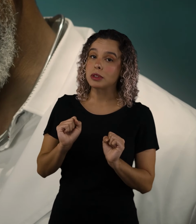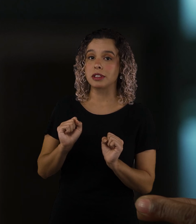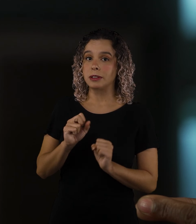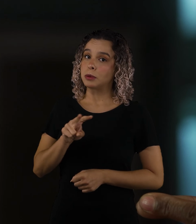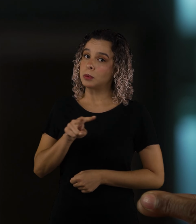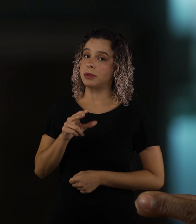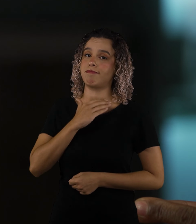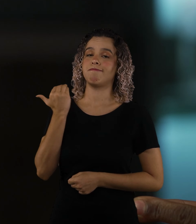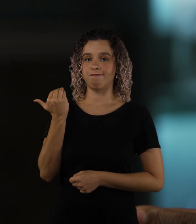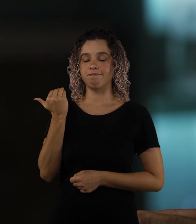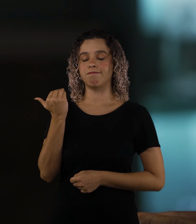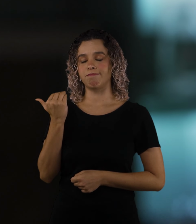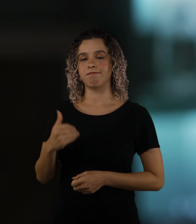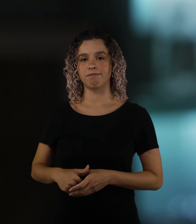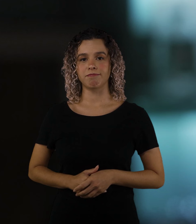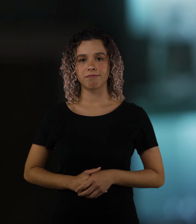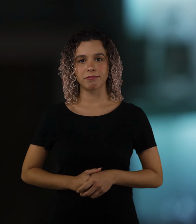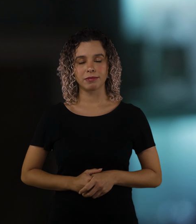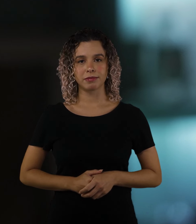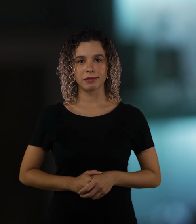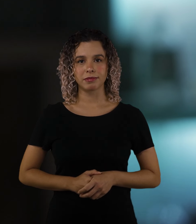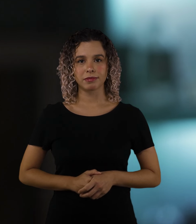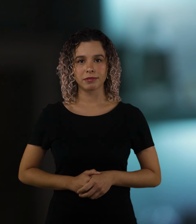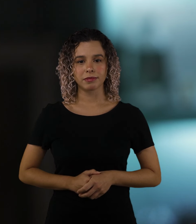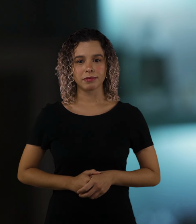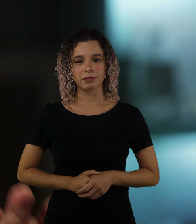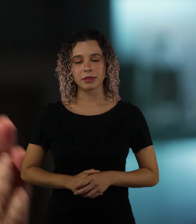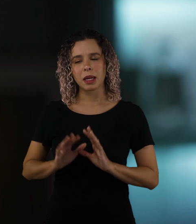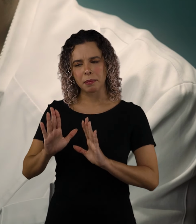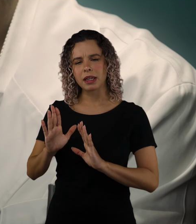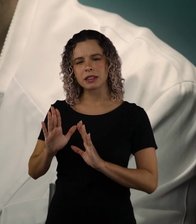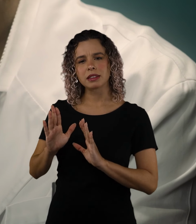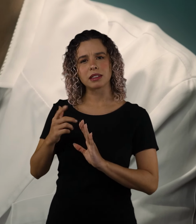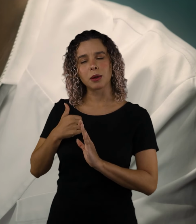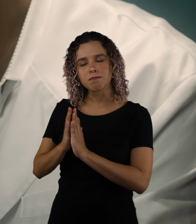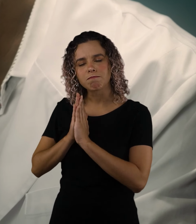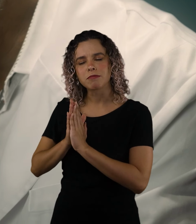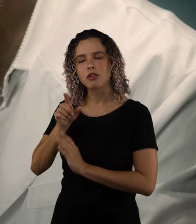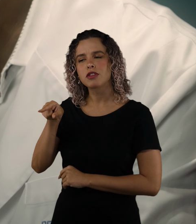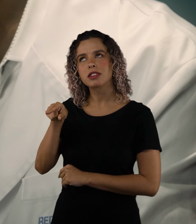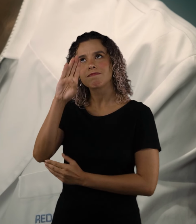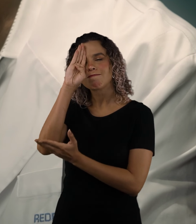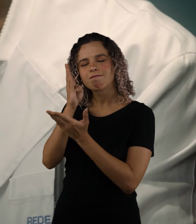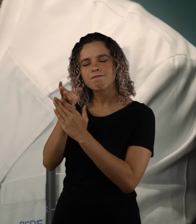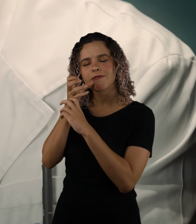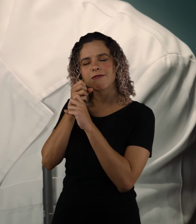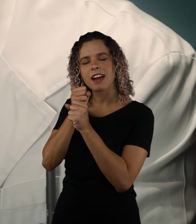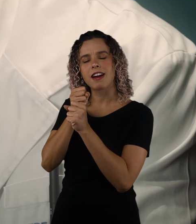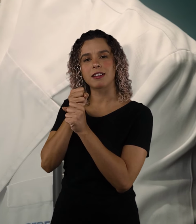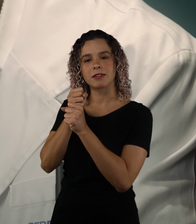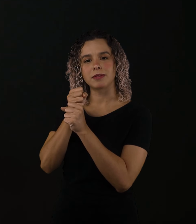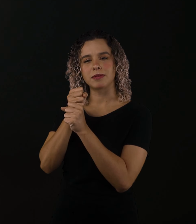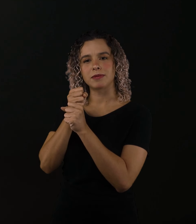as boas. Voinha está abatida. Respira fundo e o olha confusa. Mas eu peço que a senhora tenha fé. Ele une as mãos sobre as mãos dela.